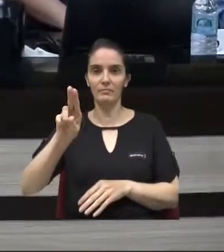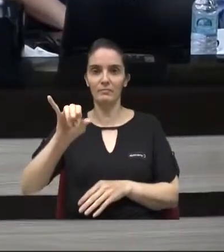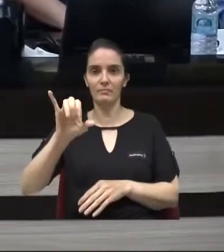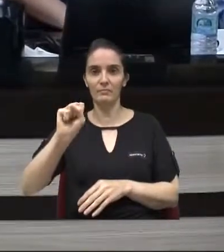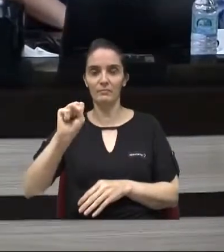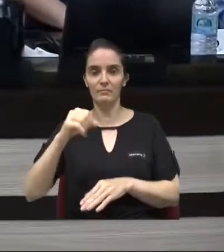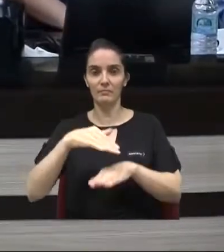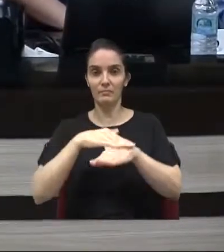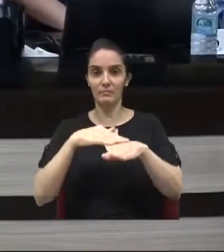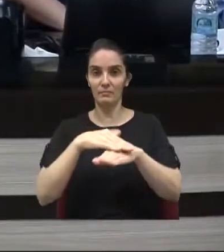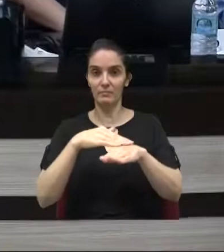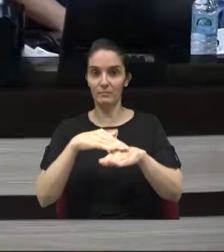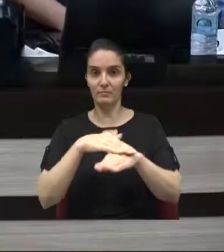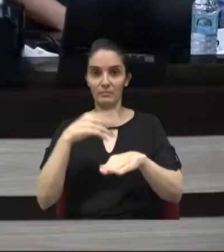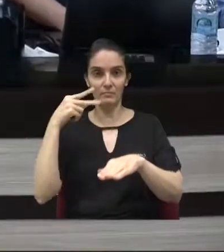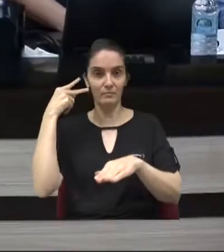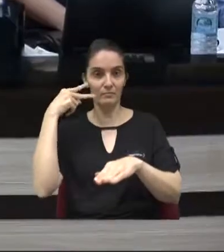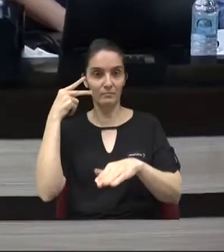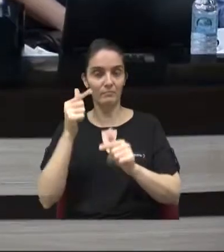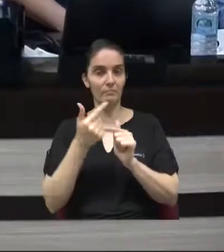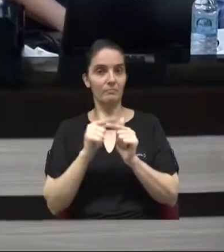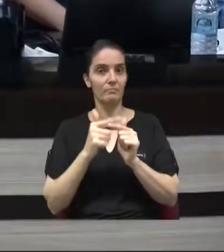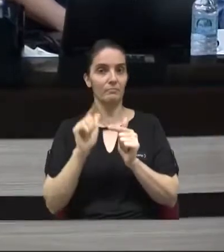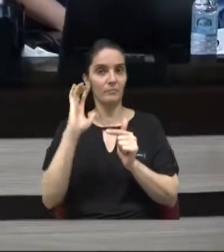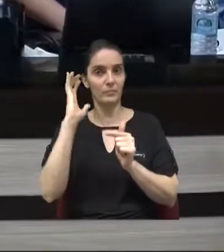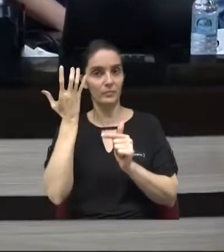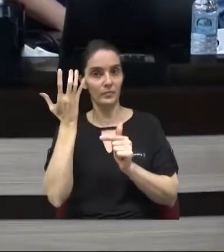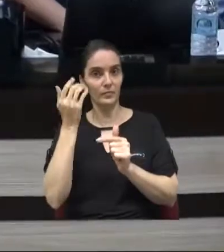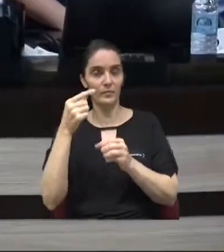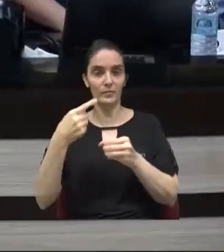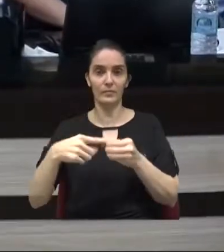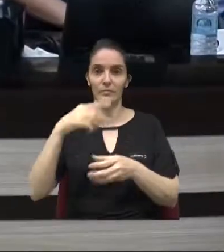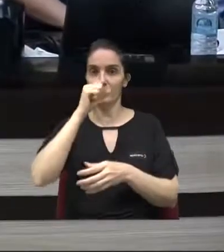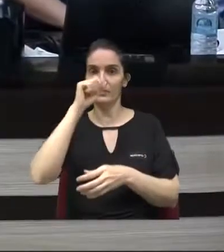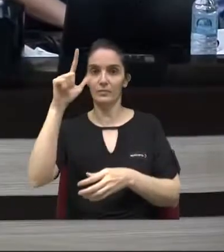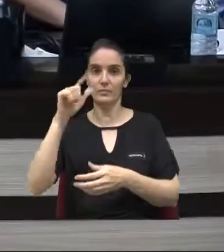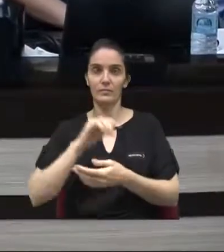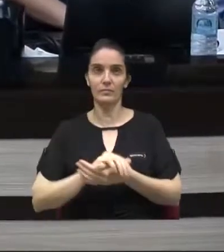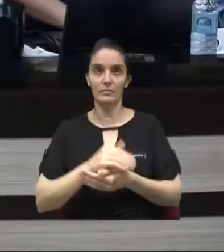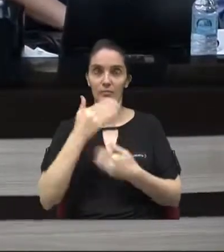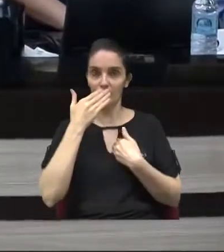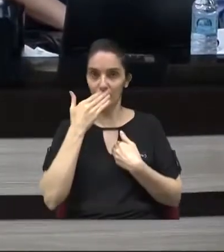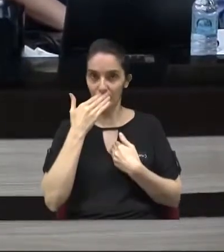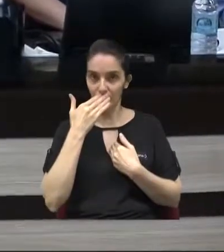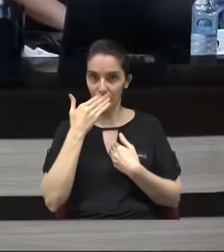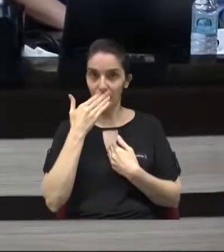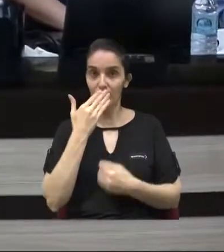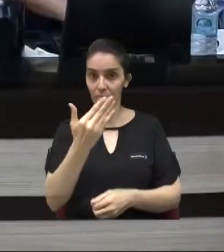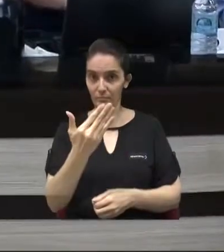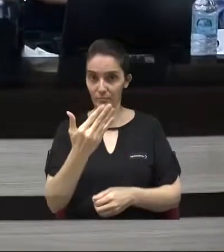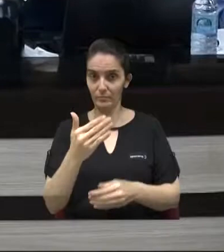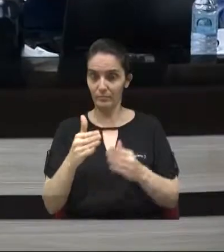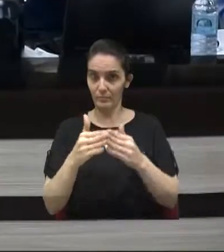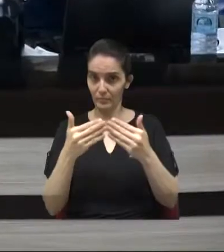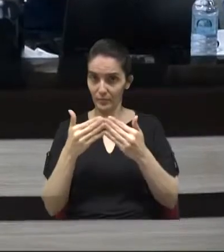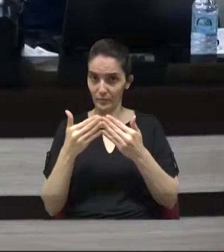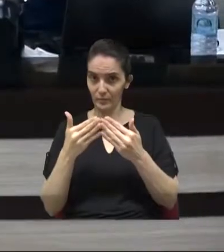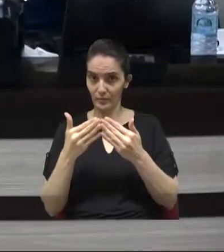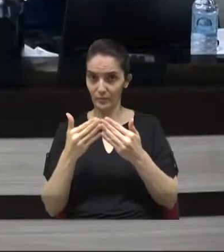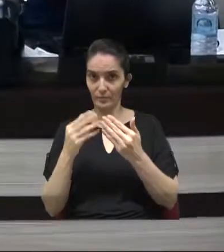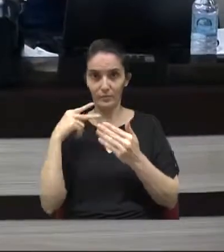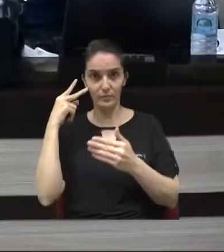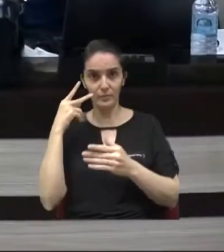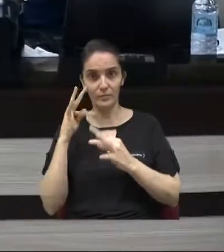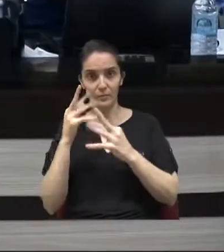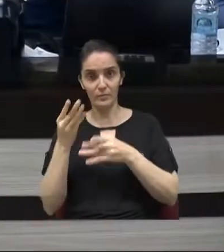falar com os vereadores a respeito do problema acontecido aqui na cidade de Limeira. E peço aos vereadores que se encaminhem à sala